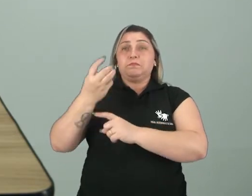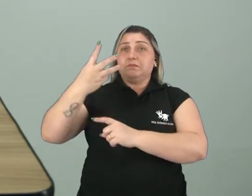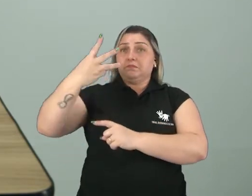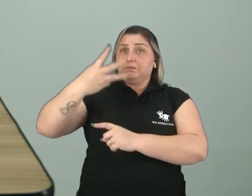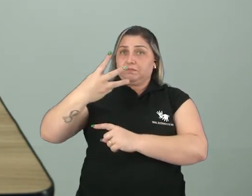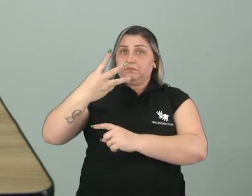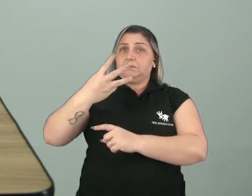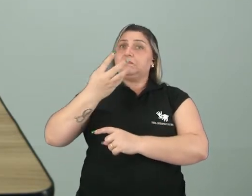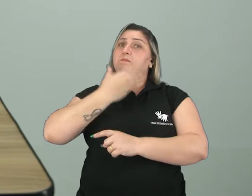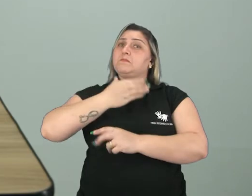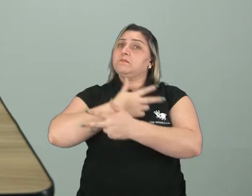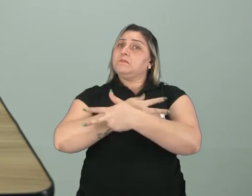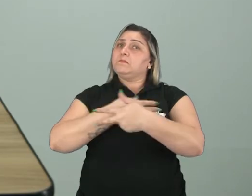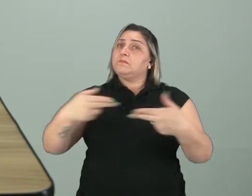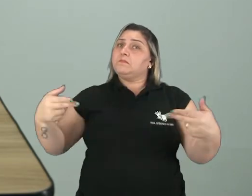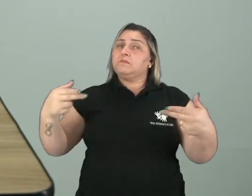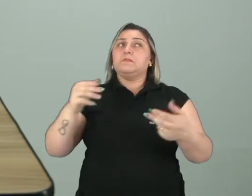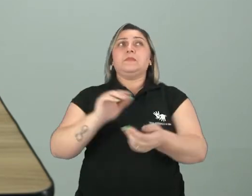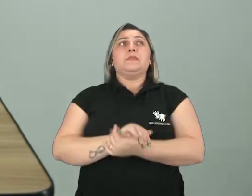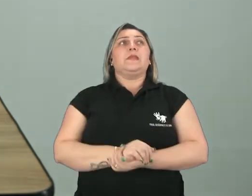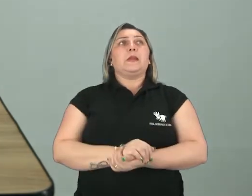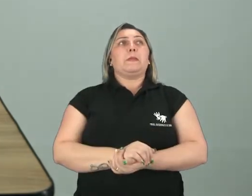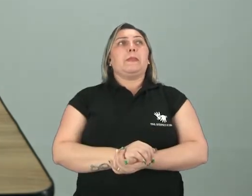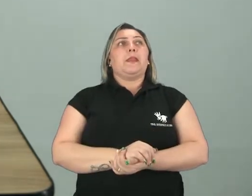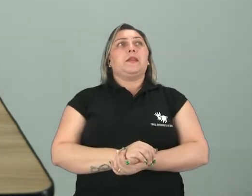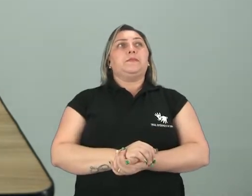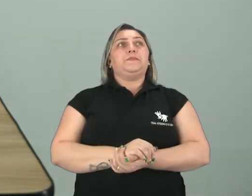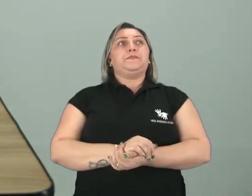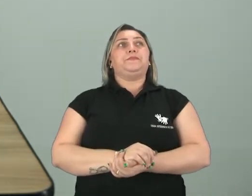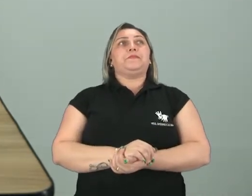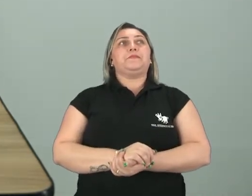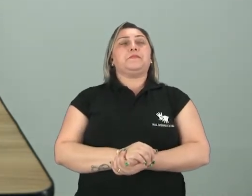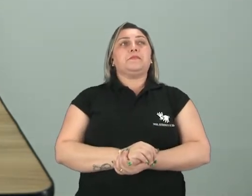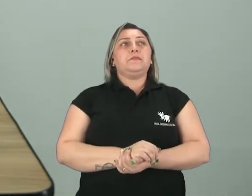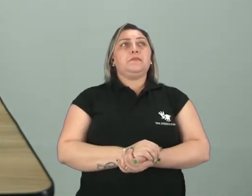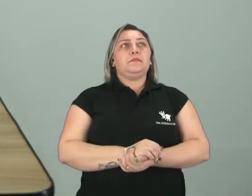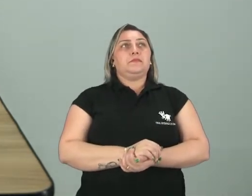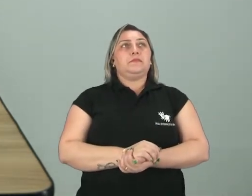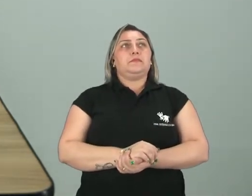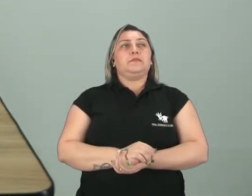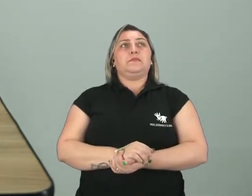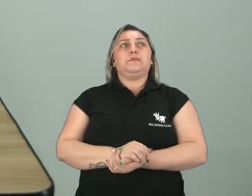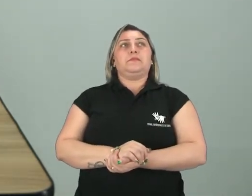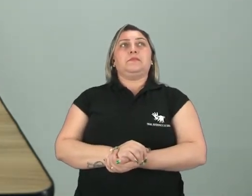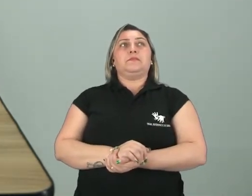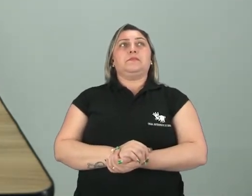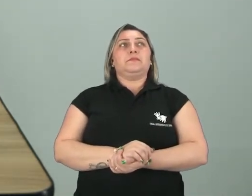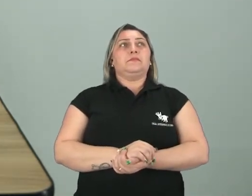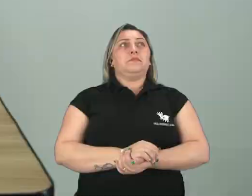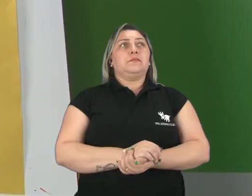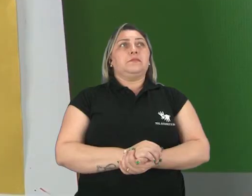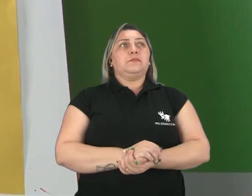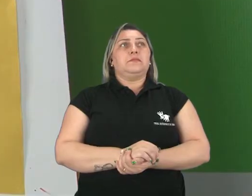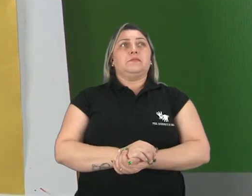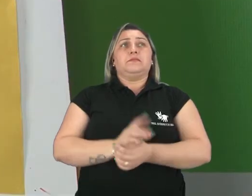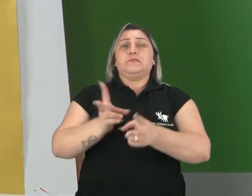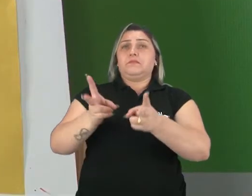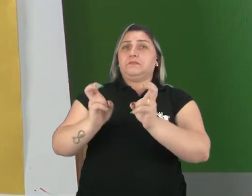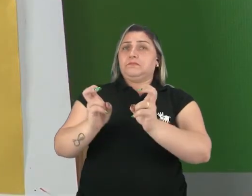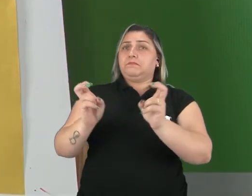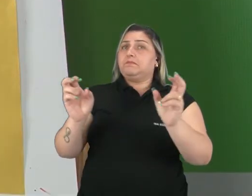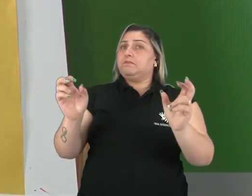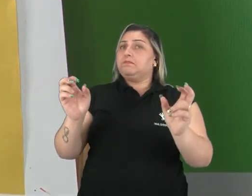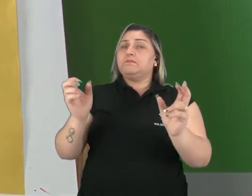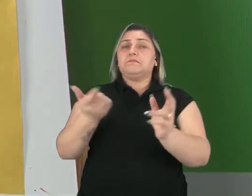sonho nesse ao mar e encontramos aqui também o som Inicial mar e já podemos